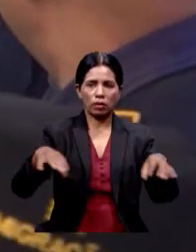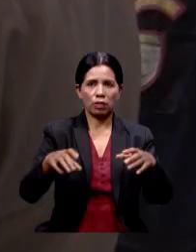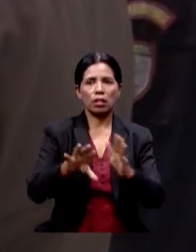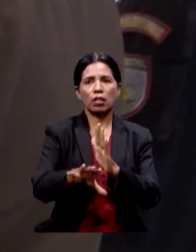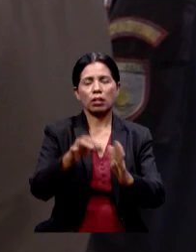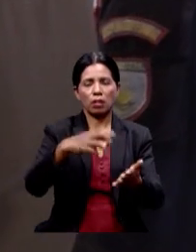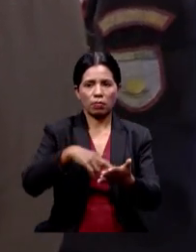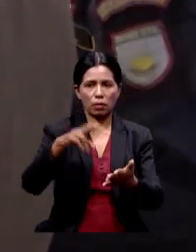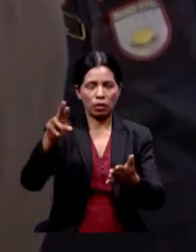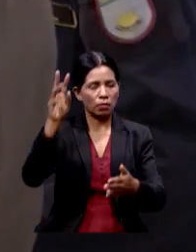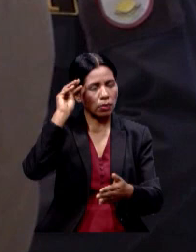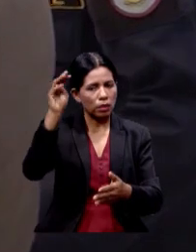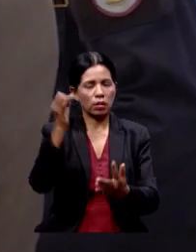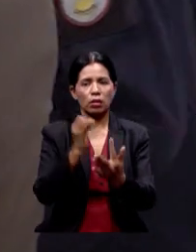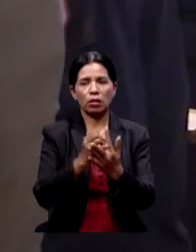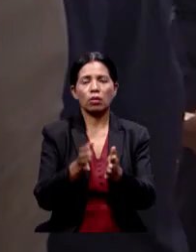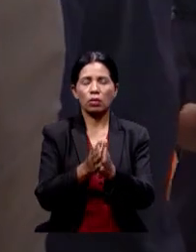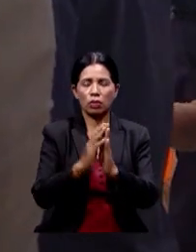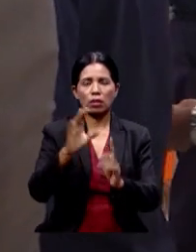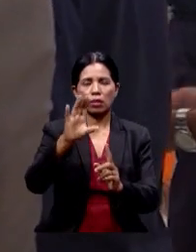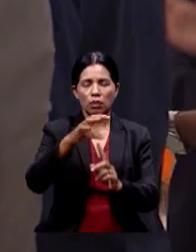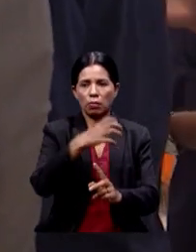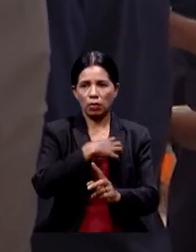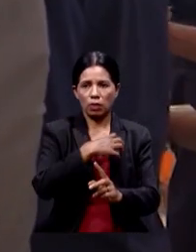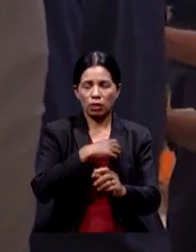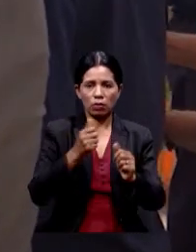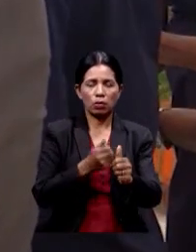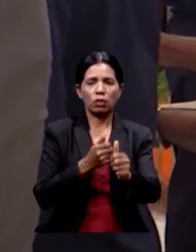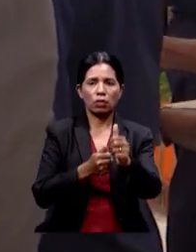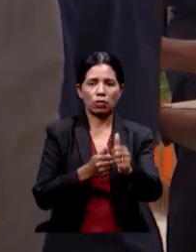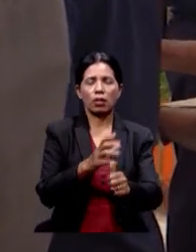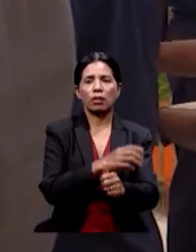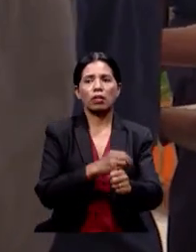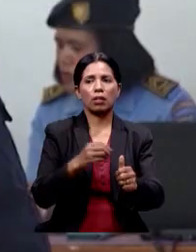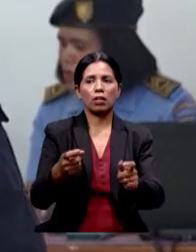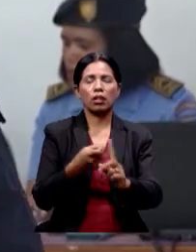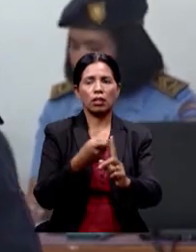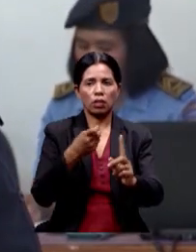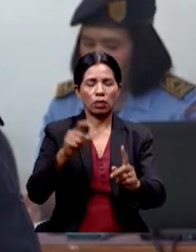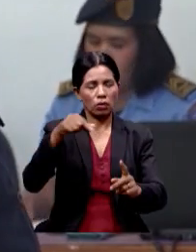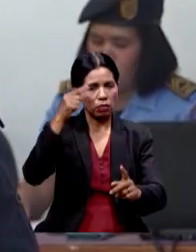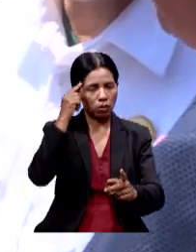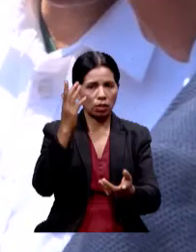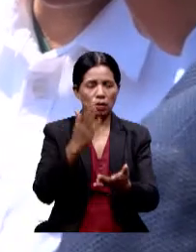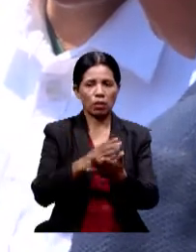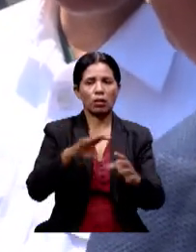na aprovação, ministro do interior russo, comandante-geral Penetele, a tu cumpre. Caso contrário, o governo se exonera